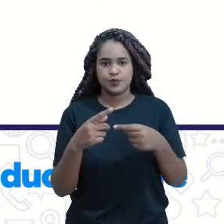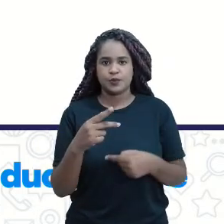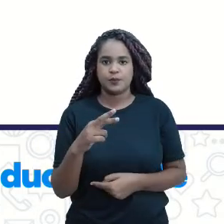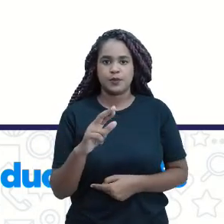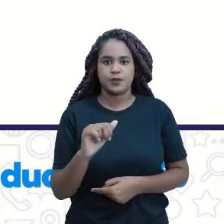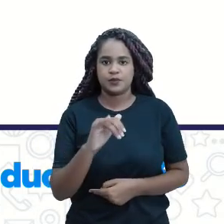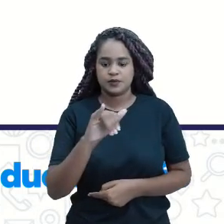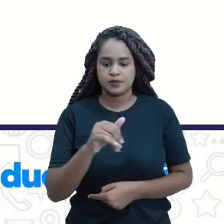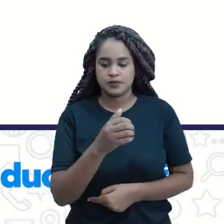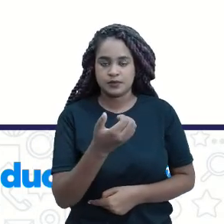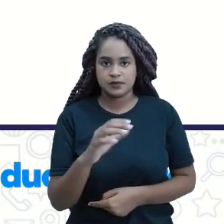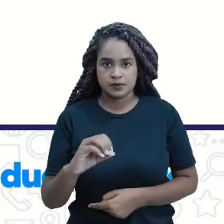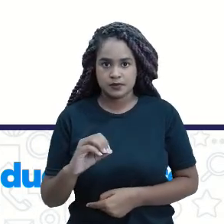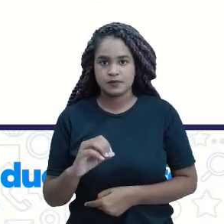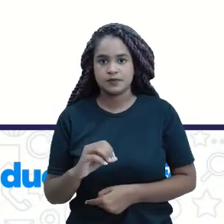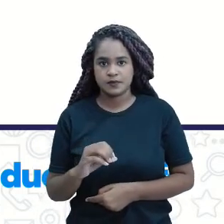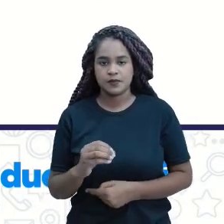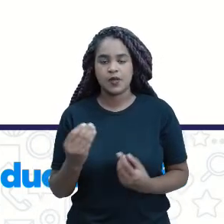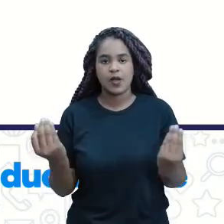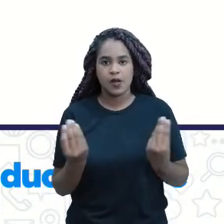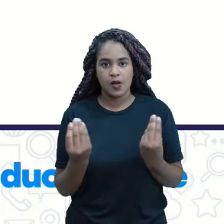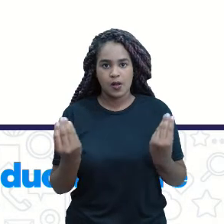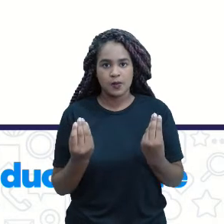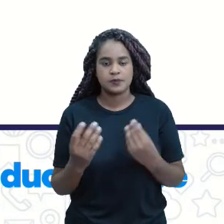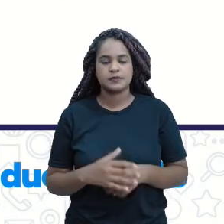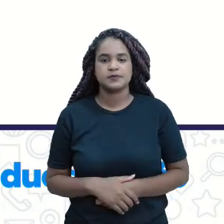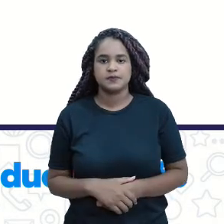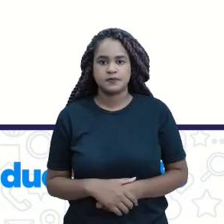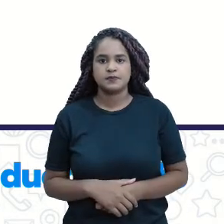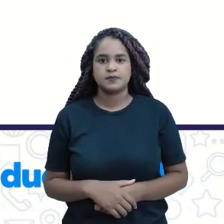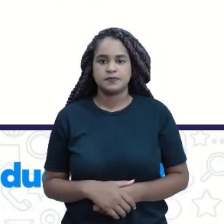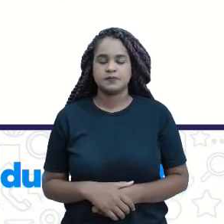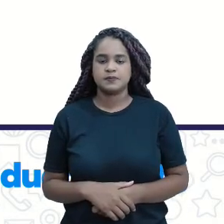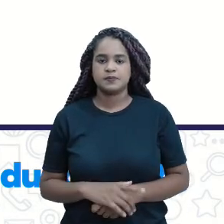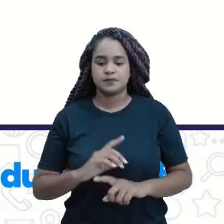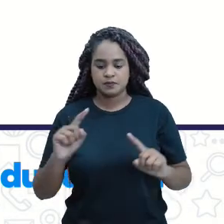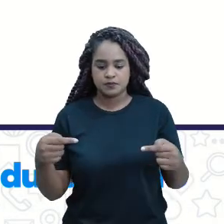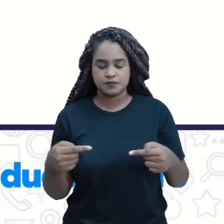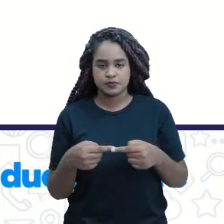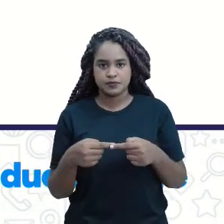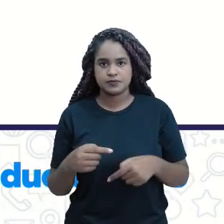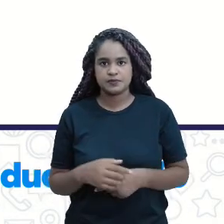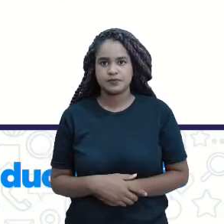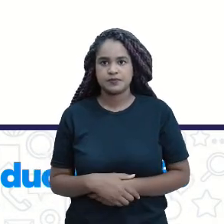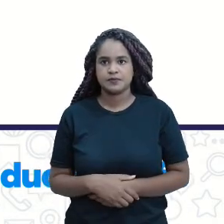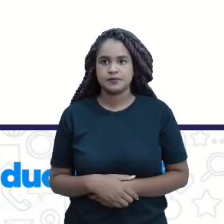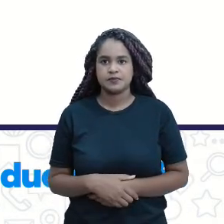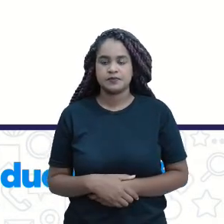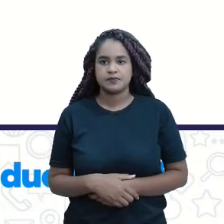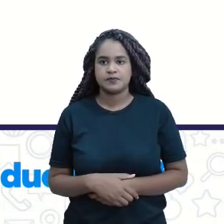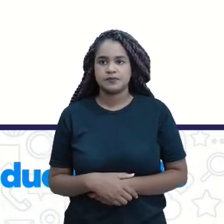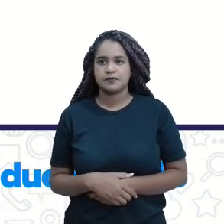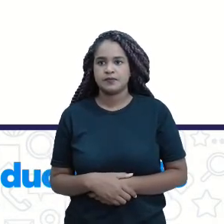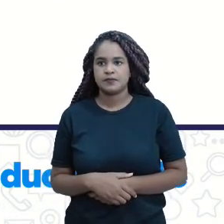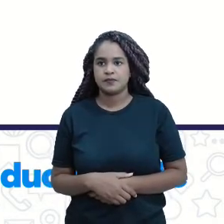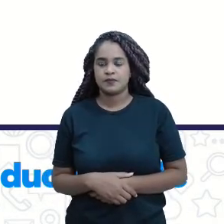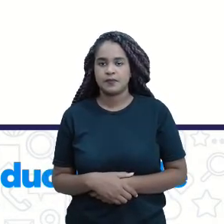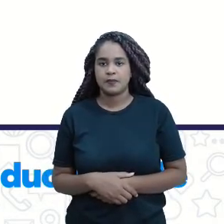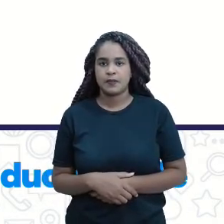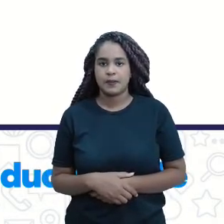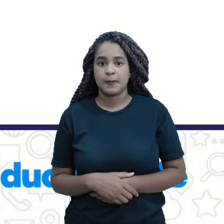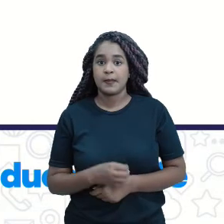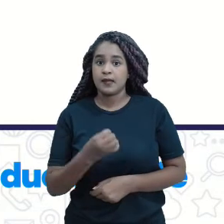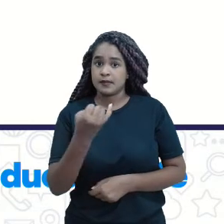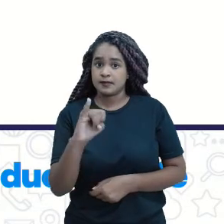observar a posição que aquele comprimento está de acordo com aquele cateto. A gente não vai necessariamente colocar apenas as letras.